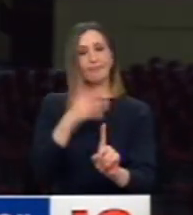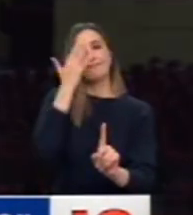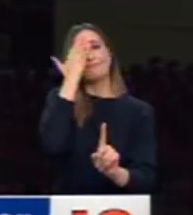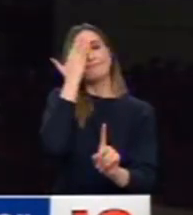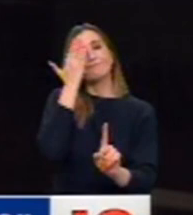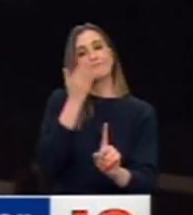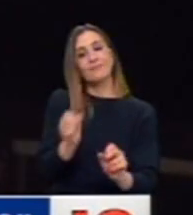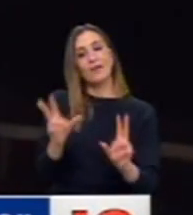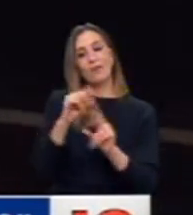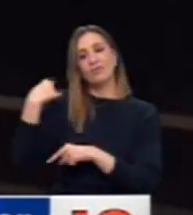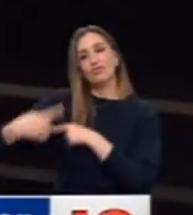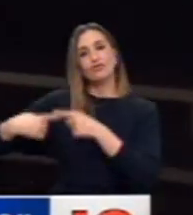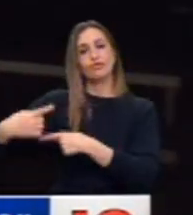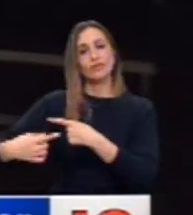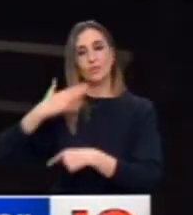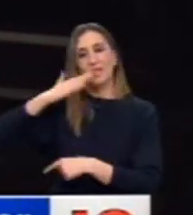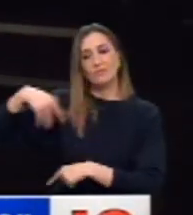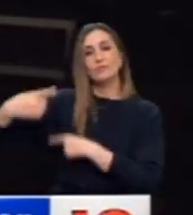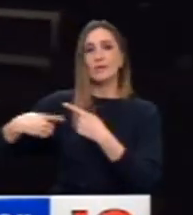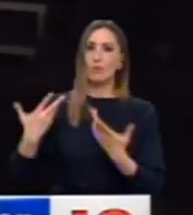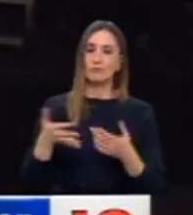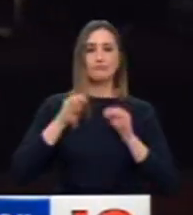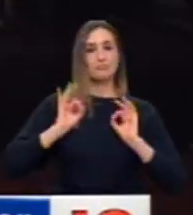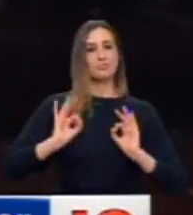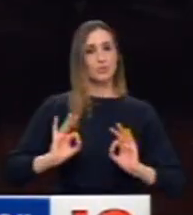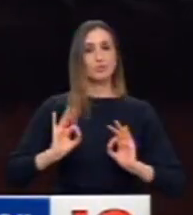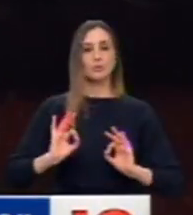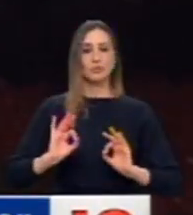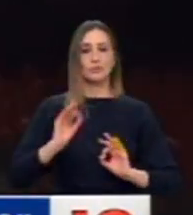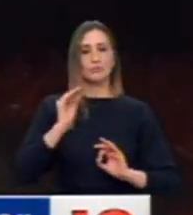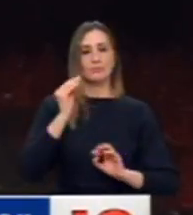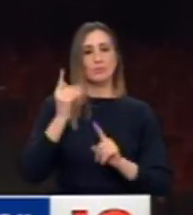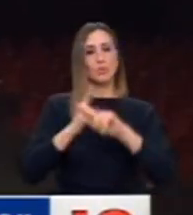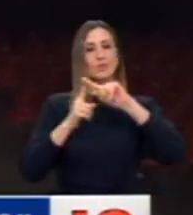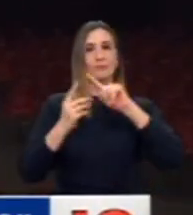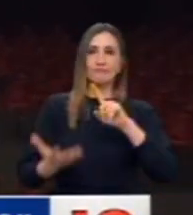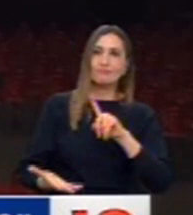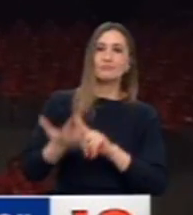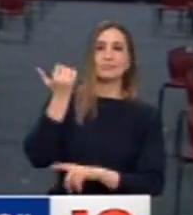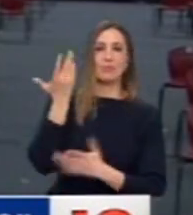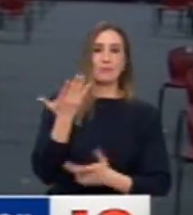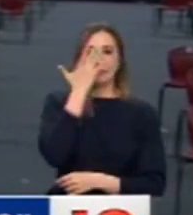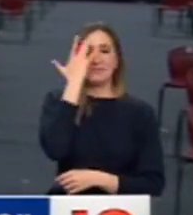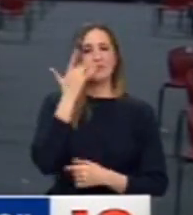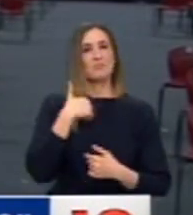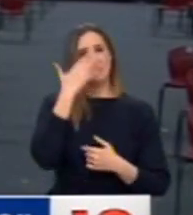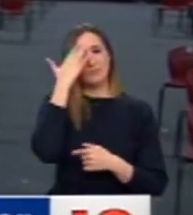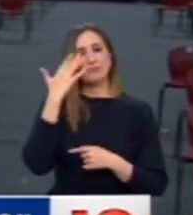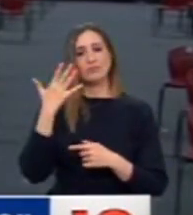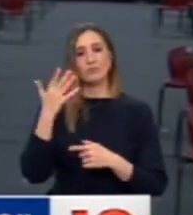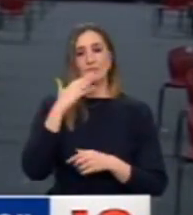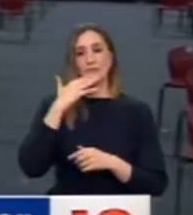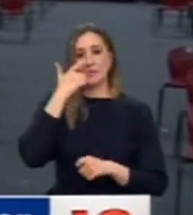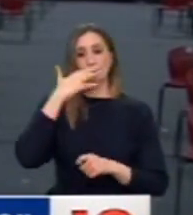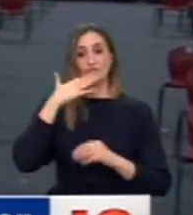que as novas gerações até estão mais preparadas para atingir o sucesso. Eu até acho que a geração a seguir à